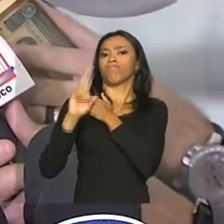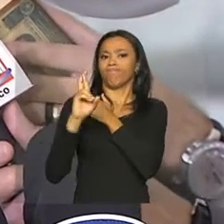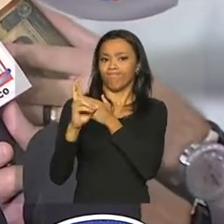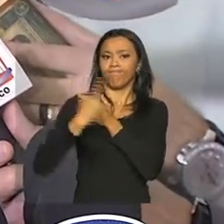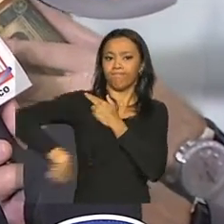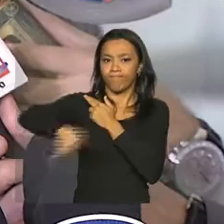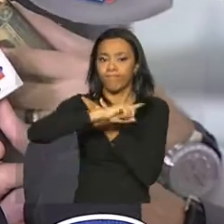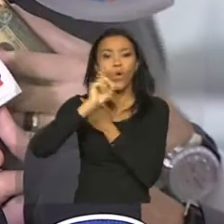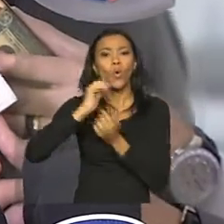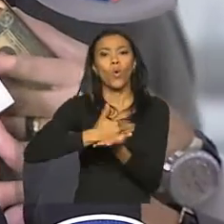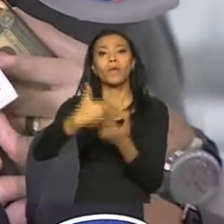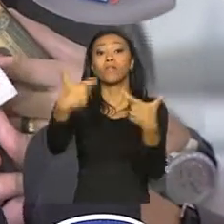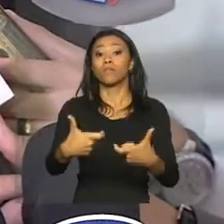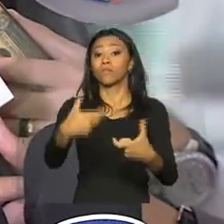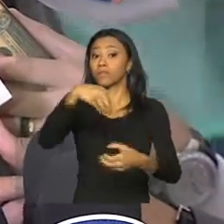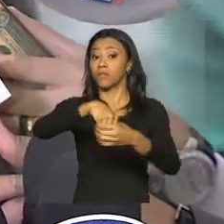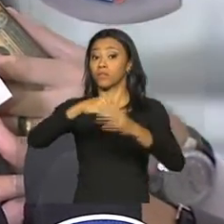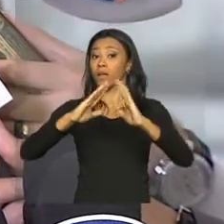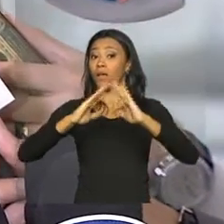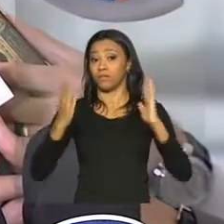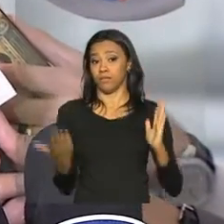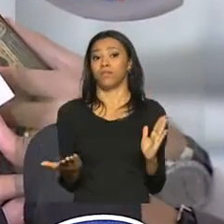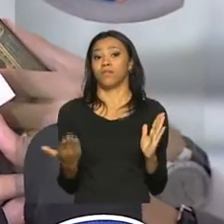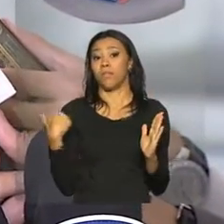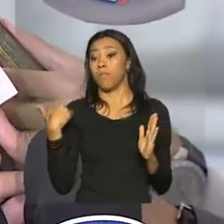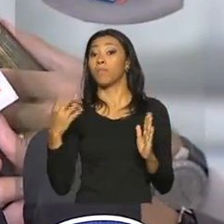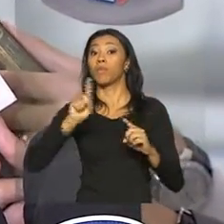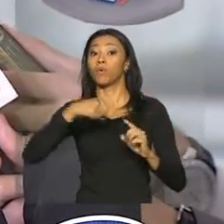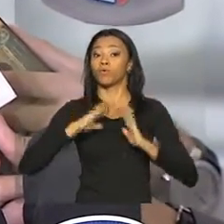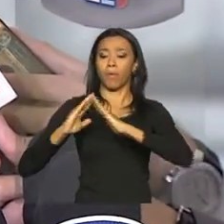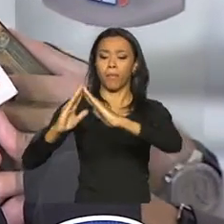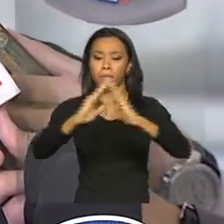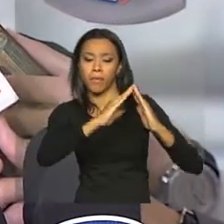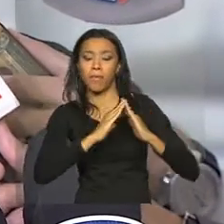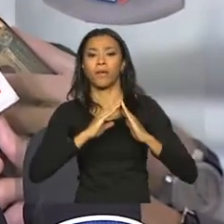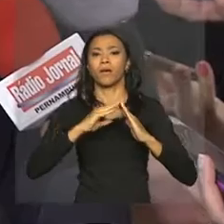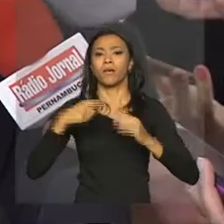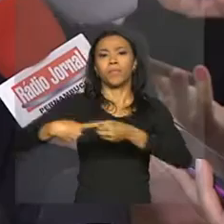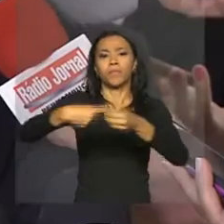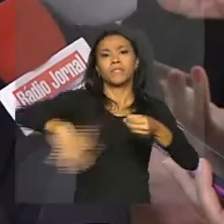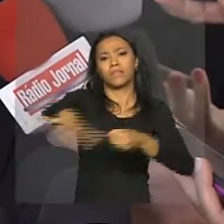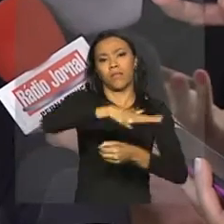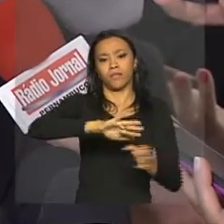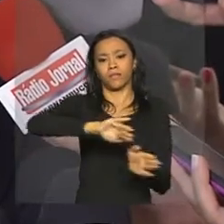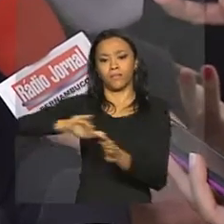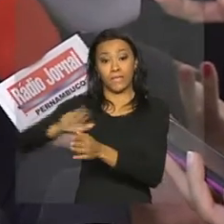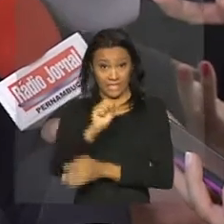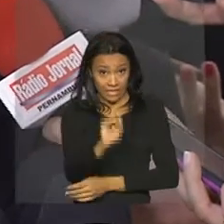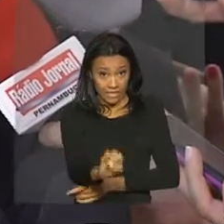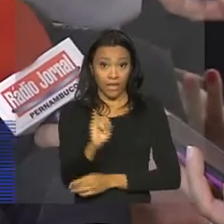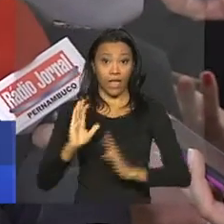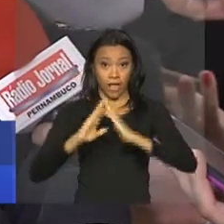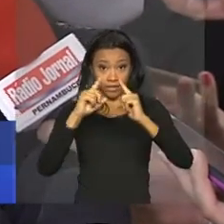comum começa na nossa casa passa pelo nosso bairro e vai até o nosso município se as igrejas começaram